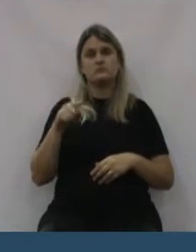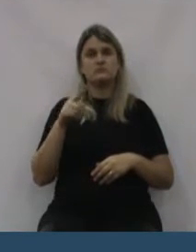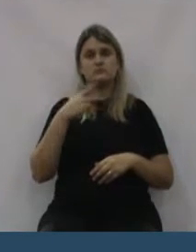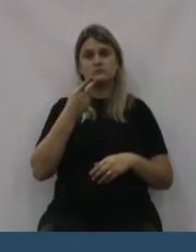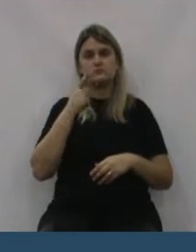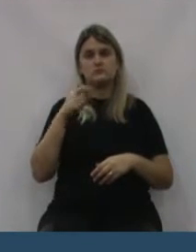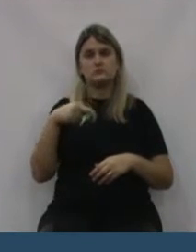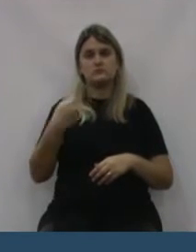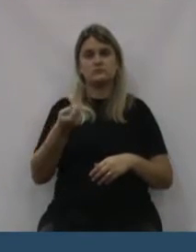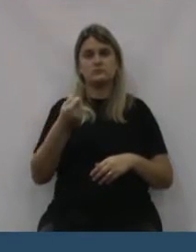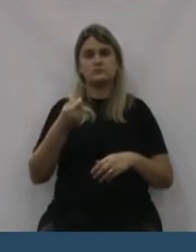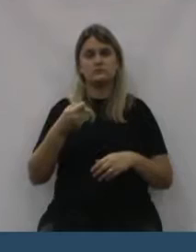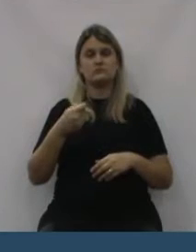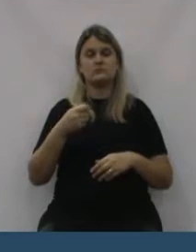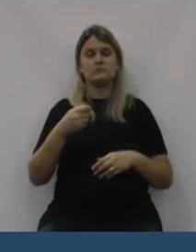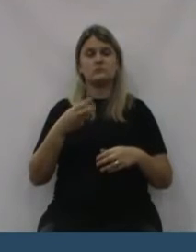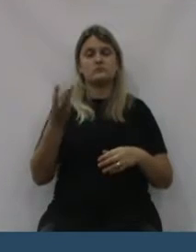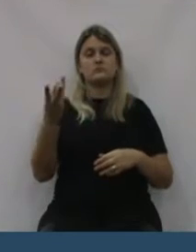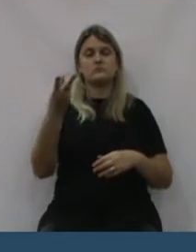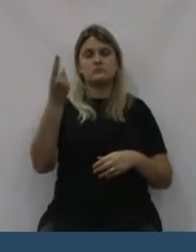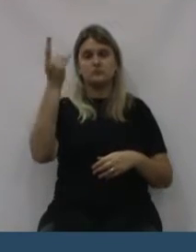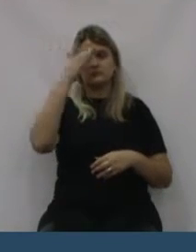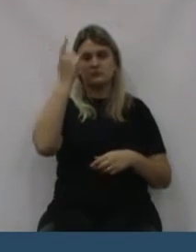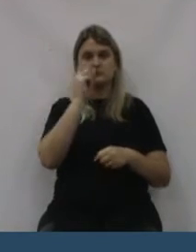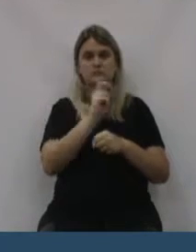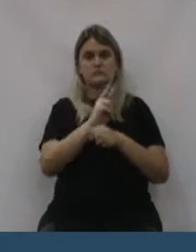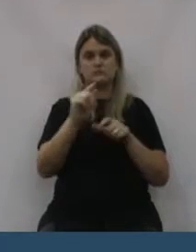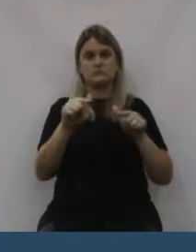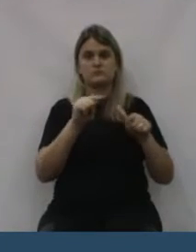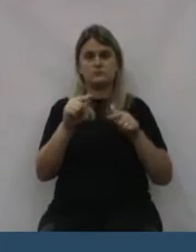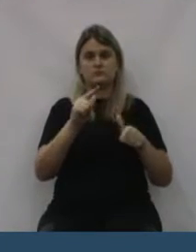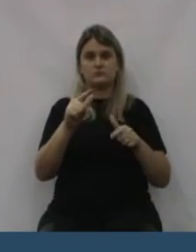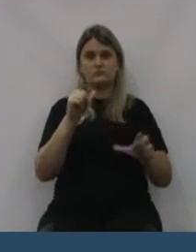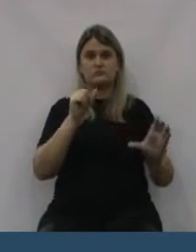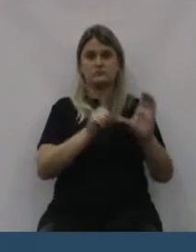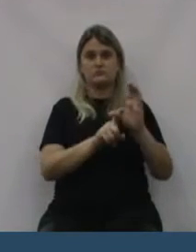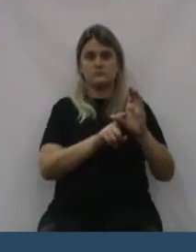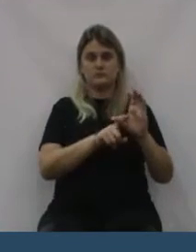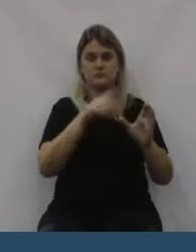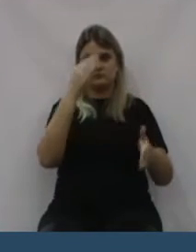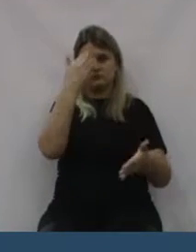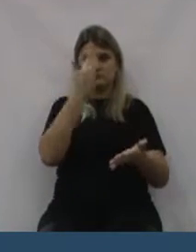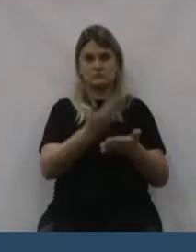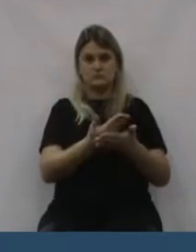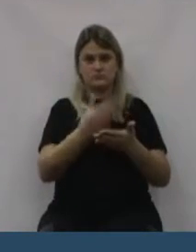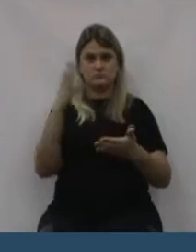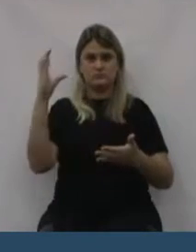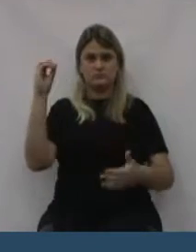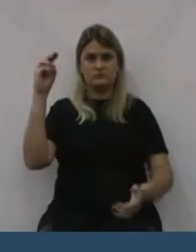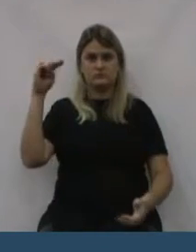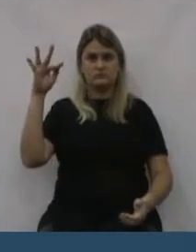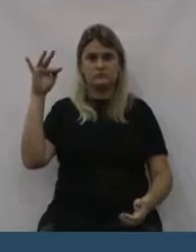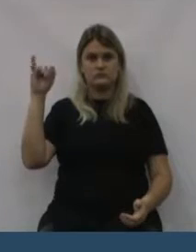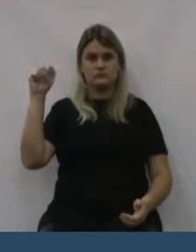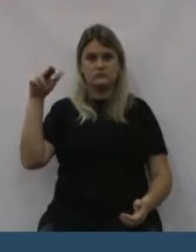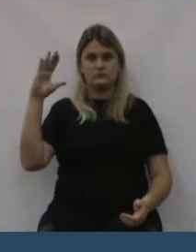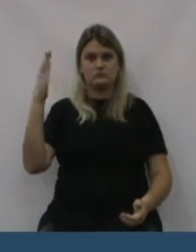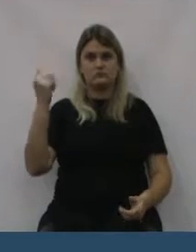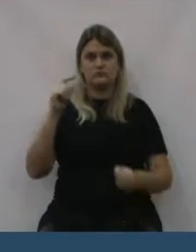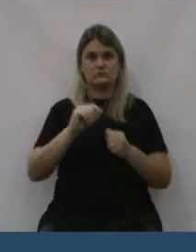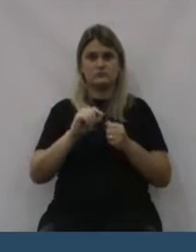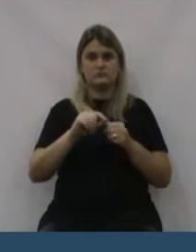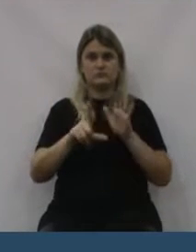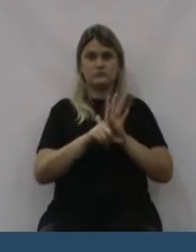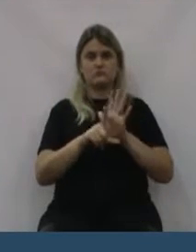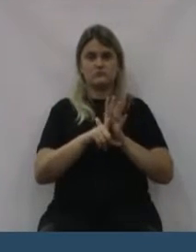questão, que é outro projeto de lei que eu prometi, que é uma emenda à lei orgânica, foi há pouco tempo que eu falei